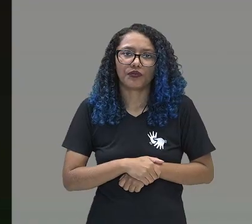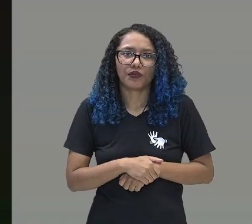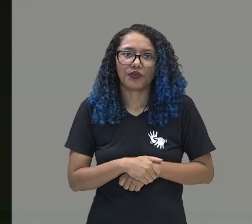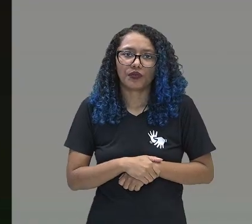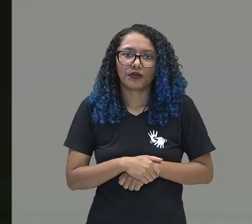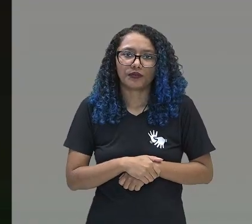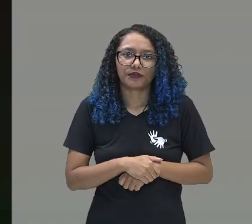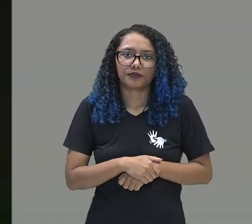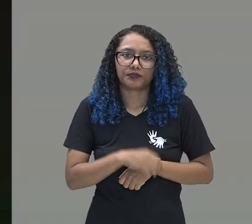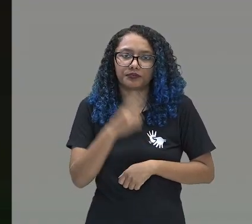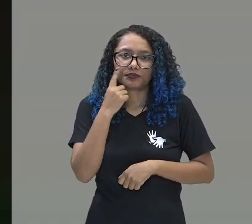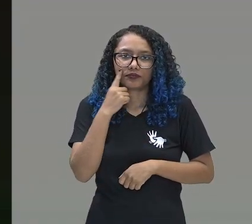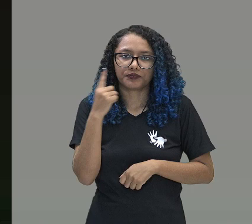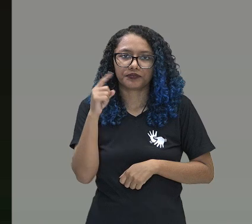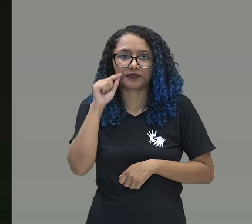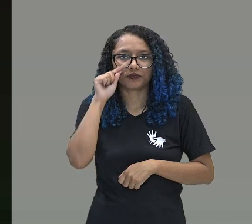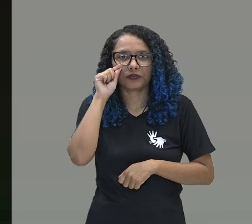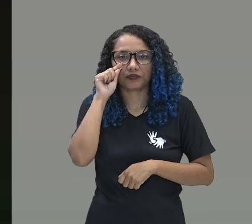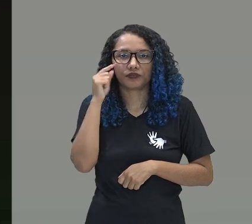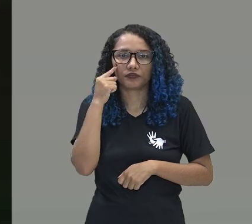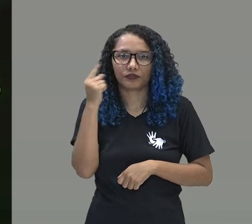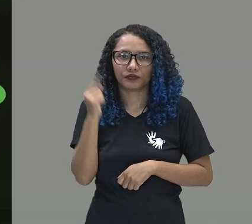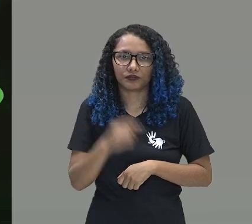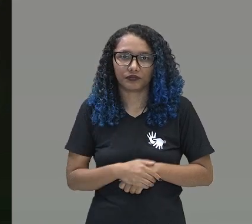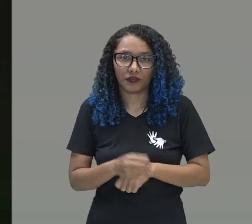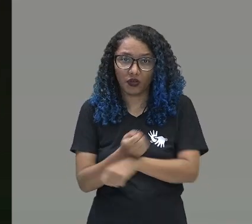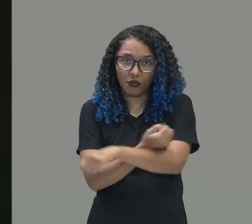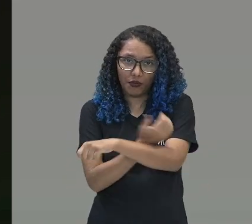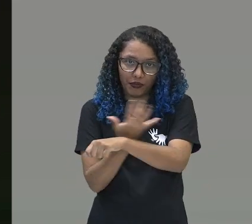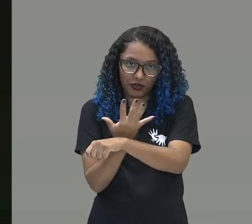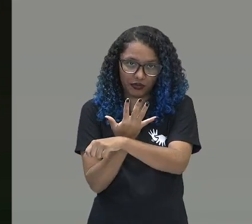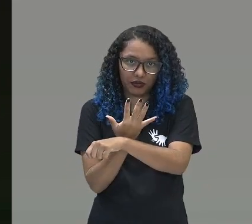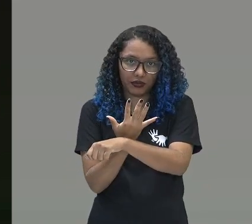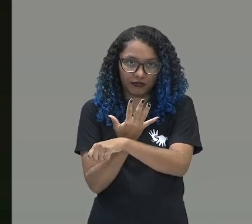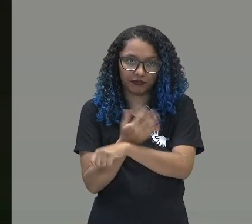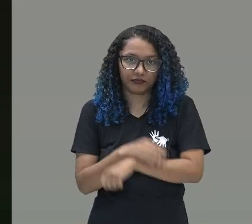muito bacana. Essa animação aí é de uma planta